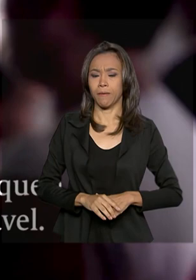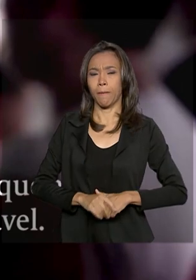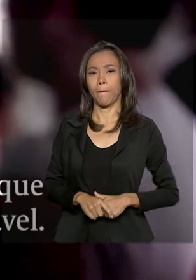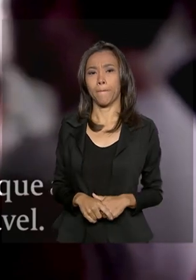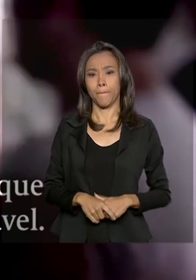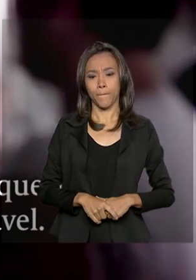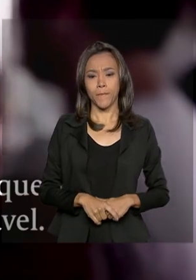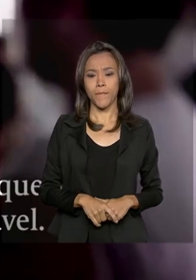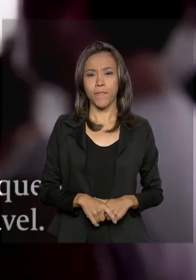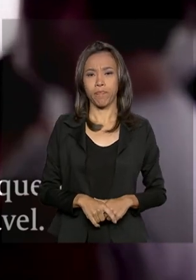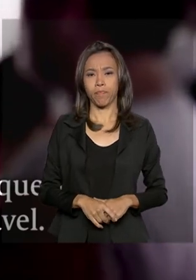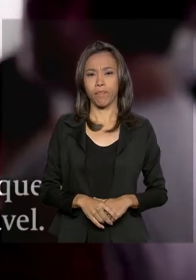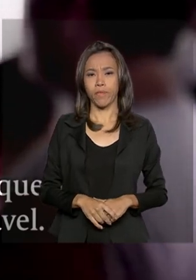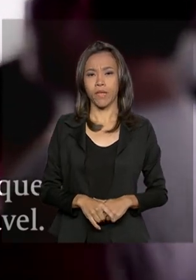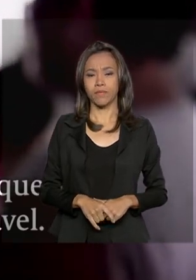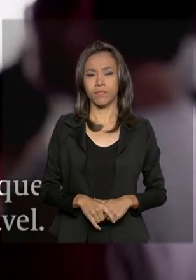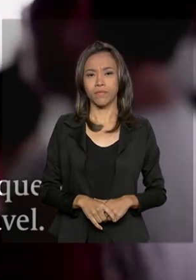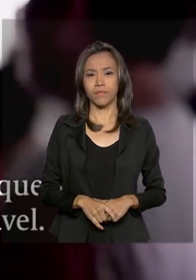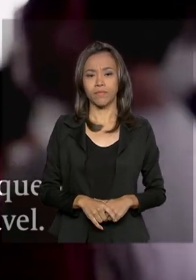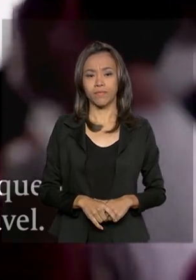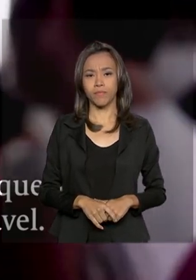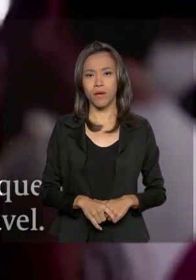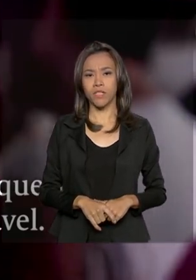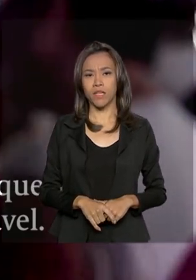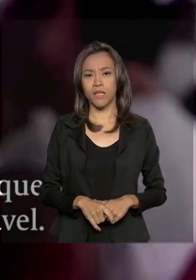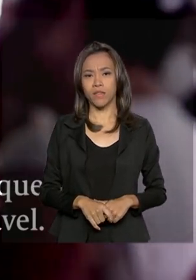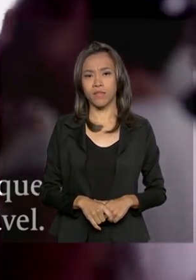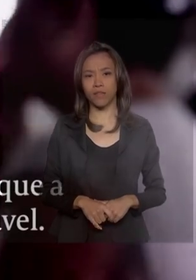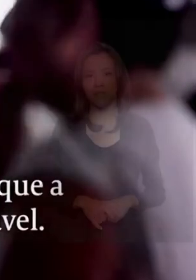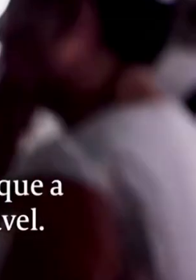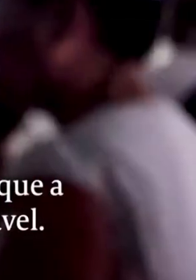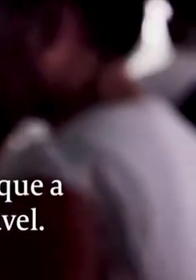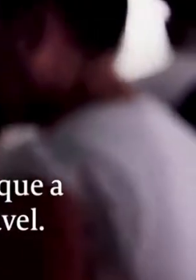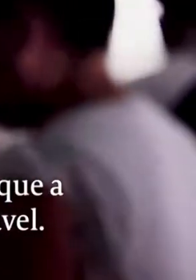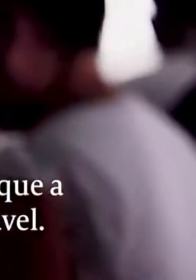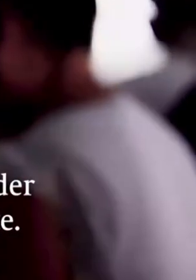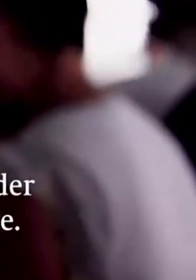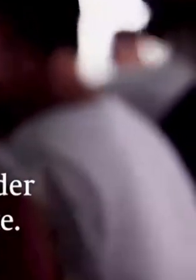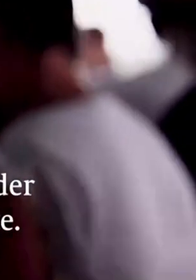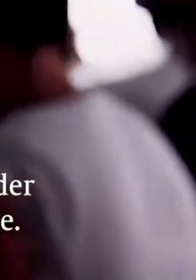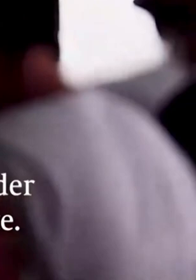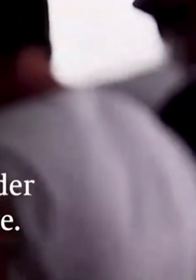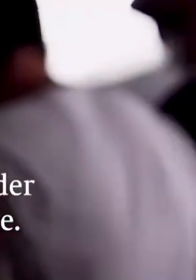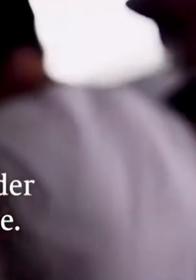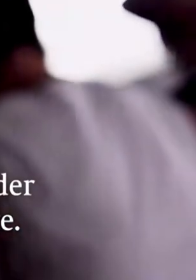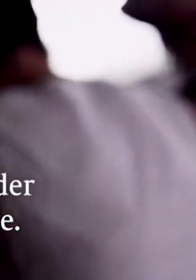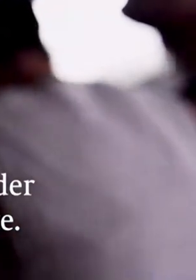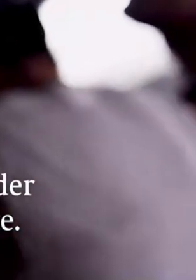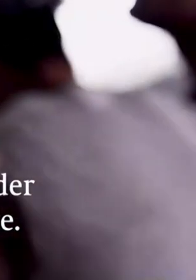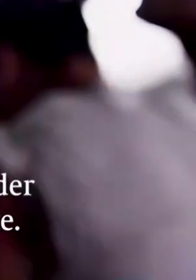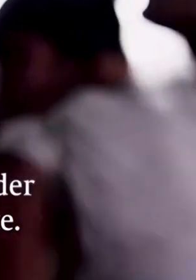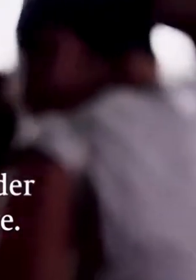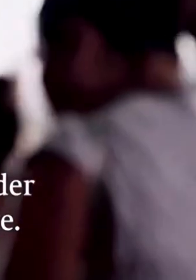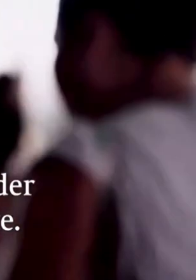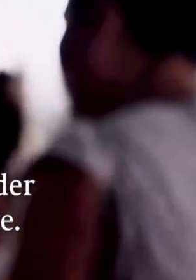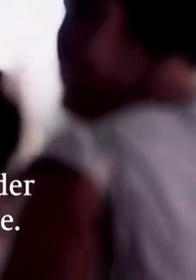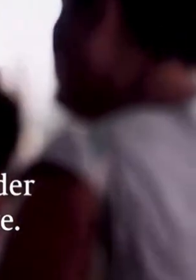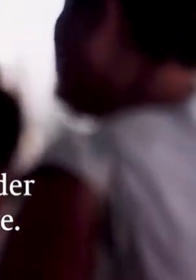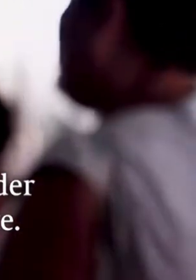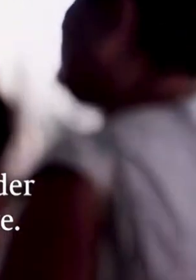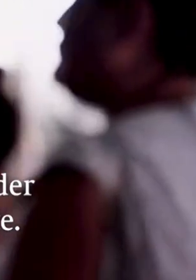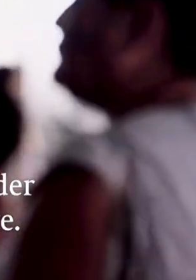meus dois filhos. Porque a situação allá era insostenível, insuportável. Casi não comíamos, não